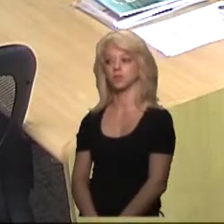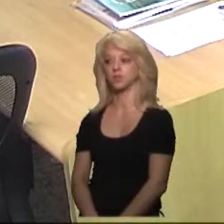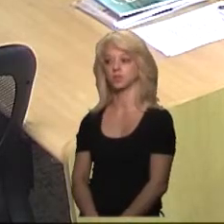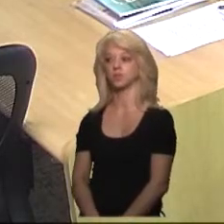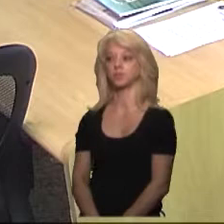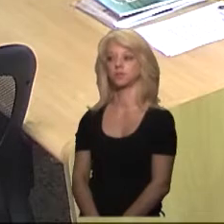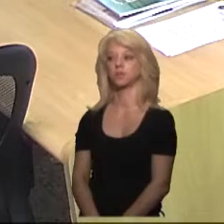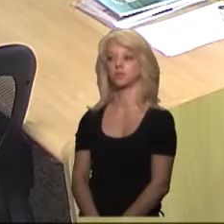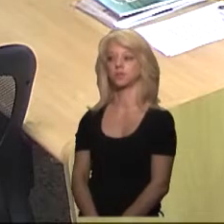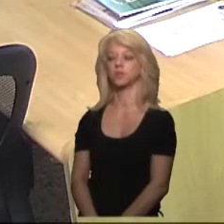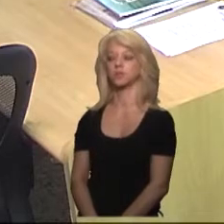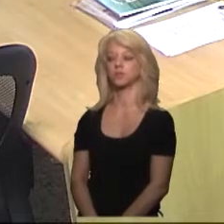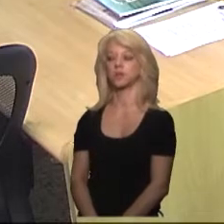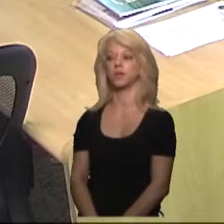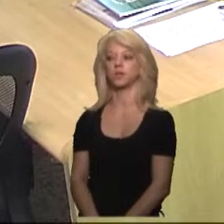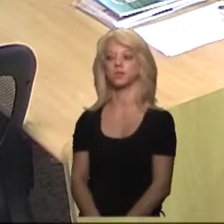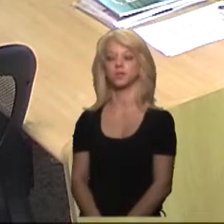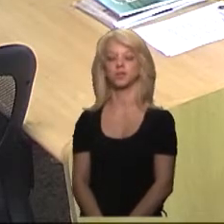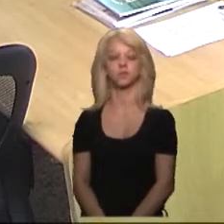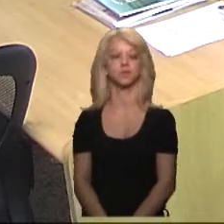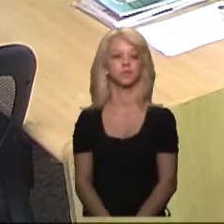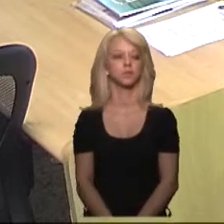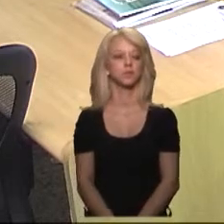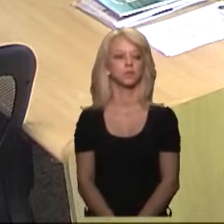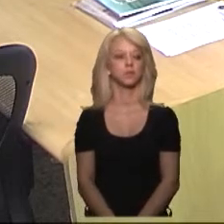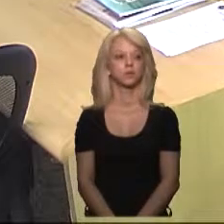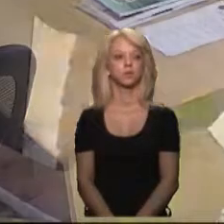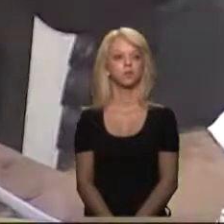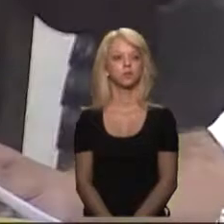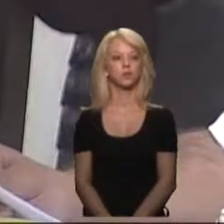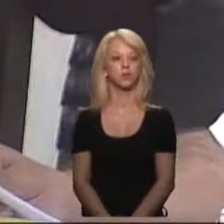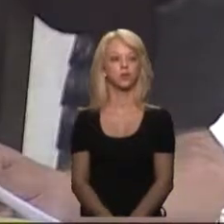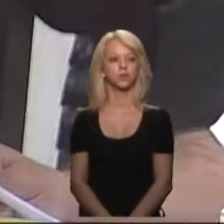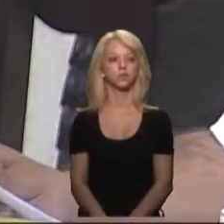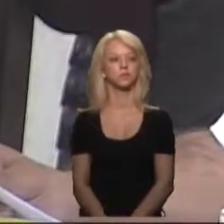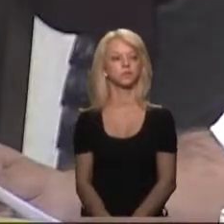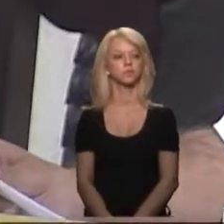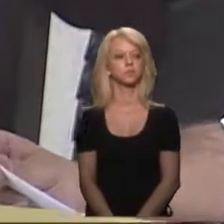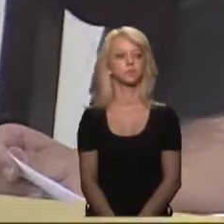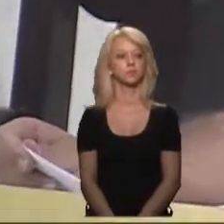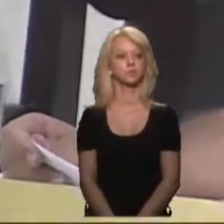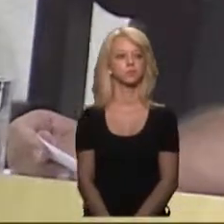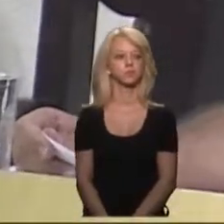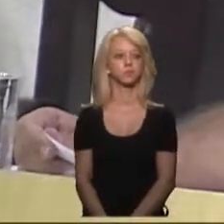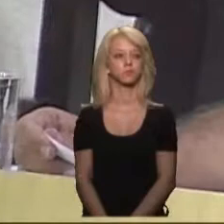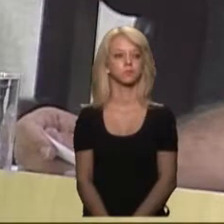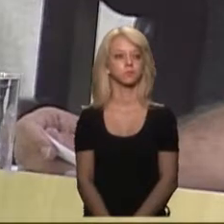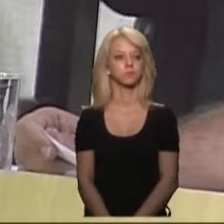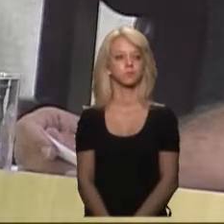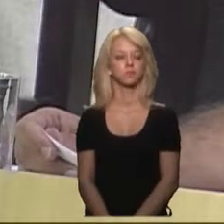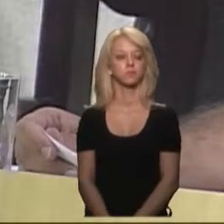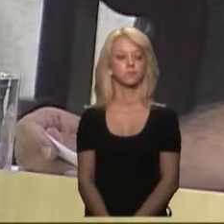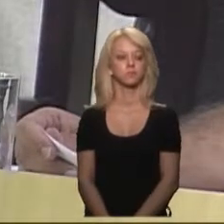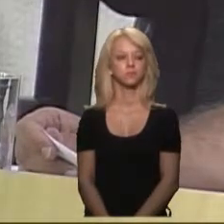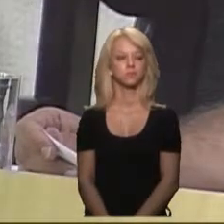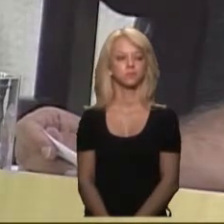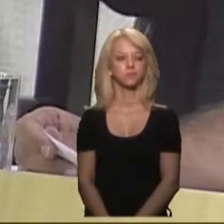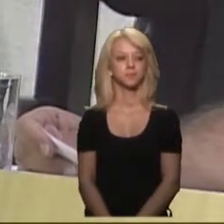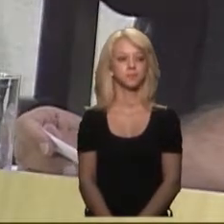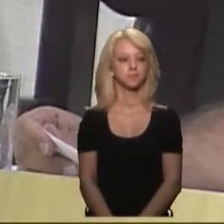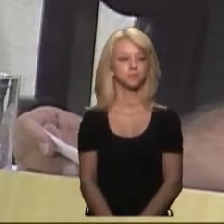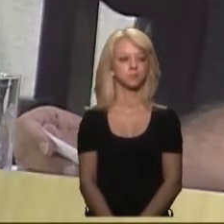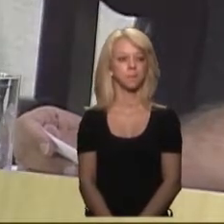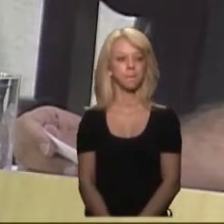questão do castramóvel. Só queria colocar o posicionamento desse vereador em relação ao vereador Douglas Carbono. Que eu fiz para o